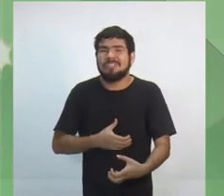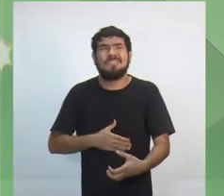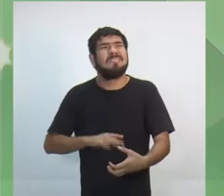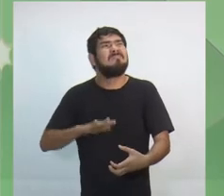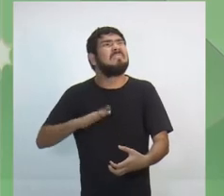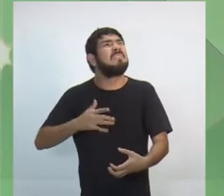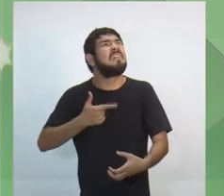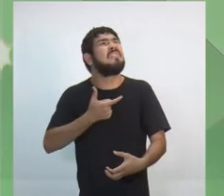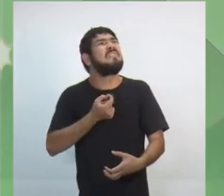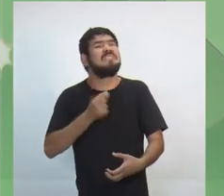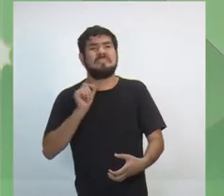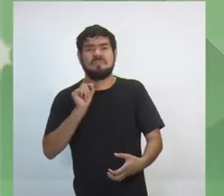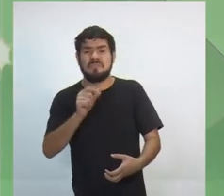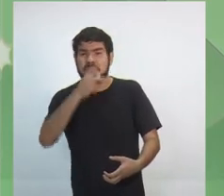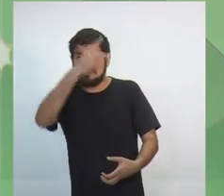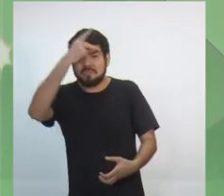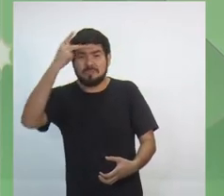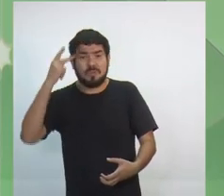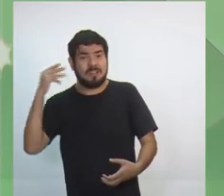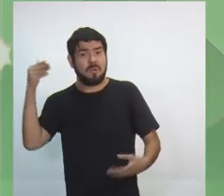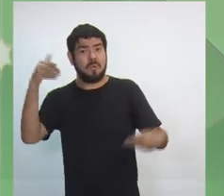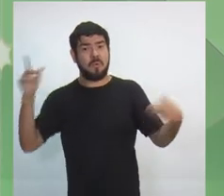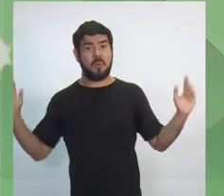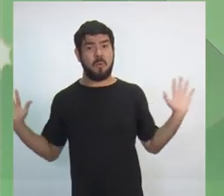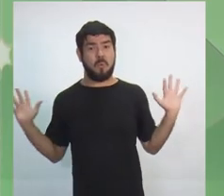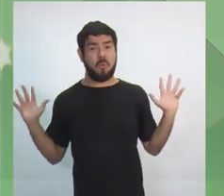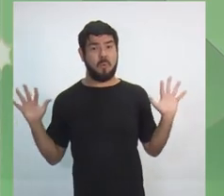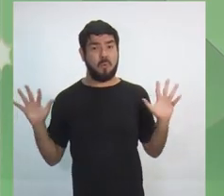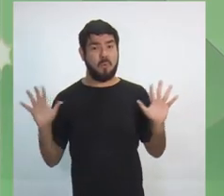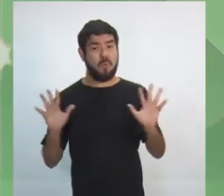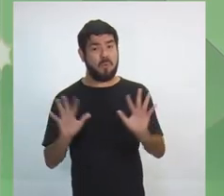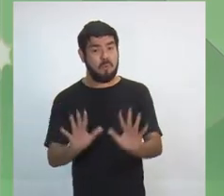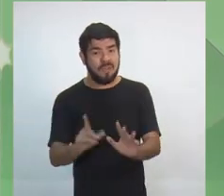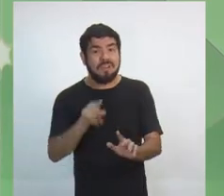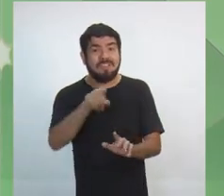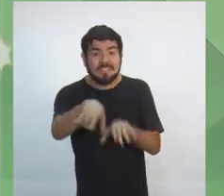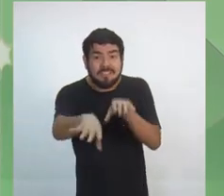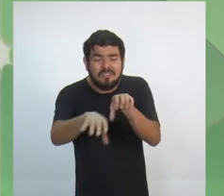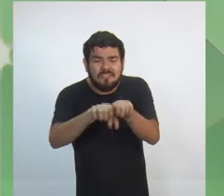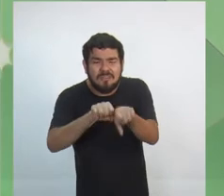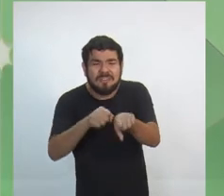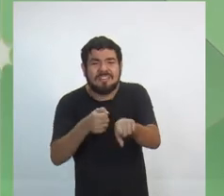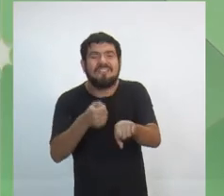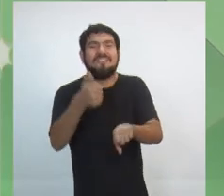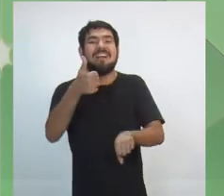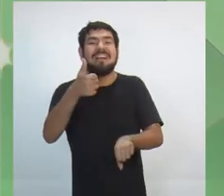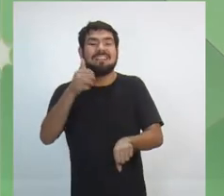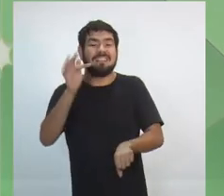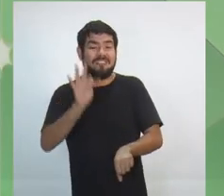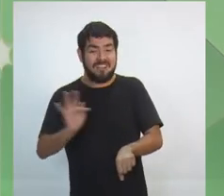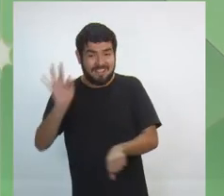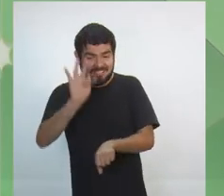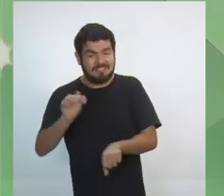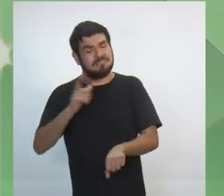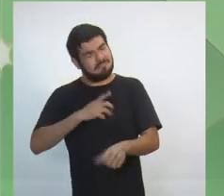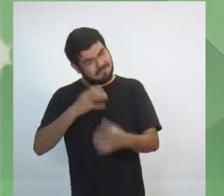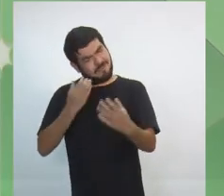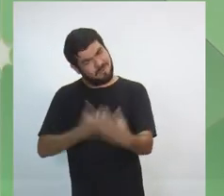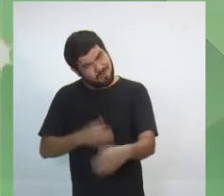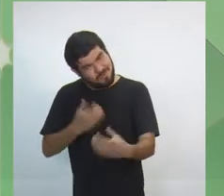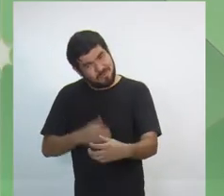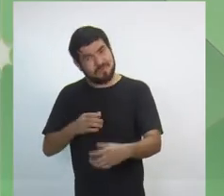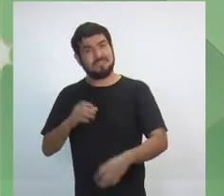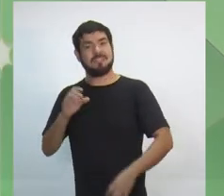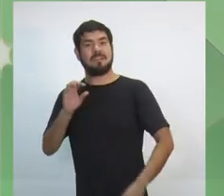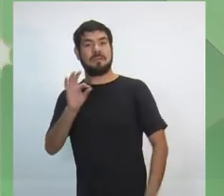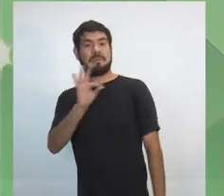mínimo mais 20 mil pessoas para entrar no mercado de trabalho. E você que está saindo da faculdade vai ter a oportunidade de fazer um concurso público para ir para a Polícia